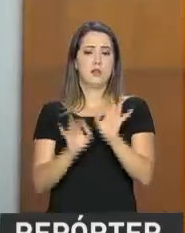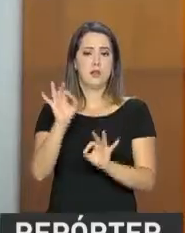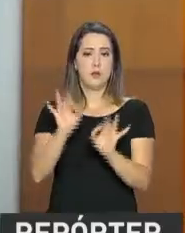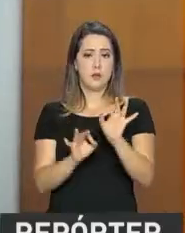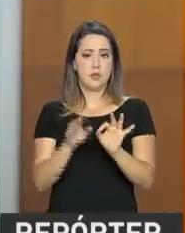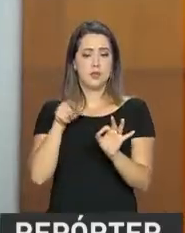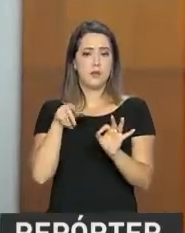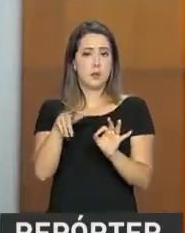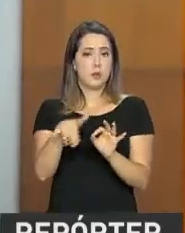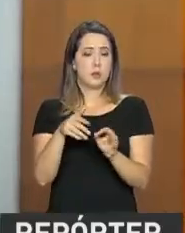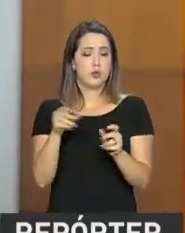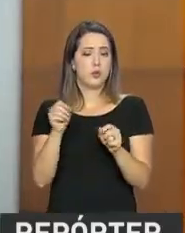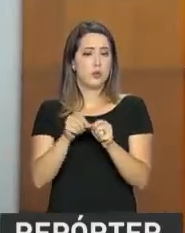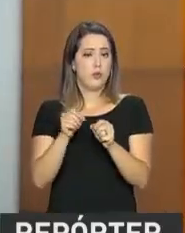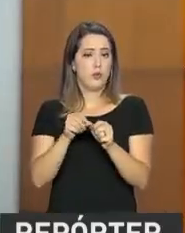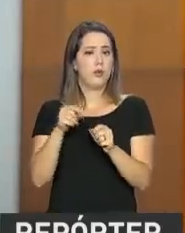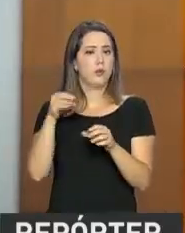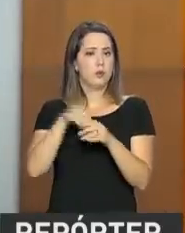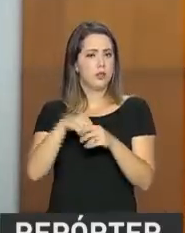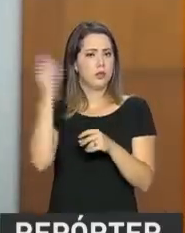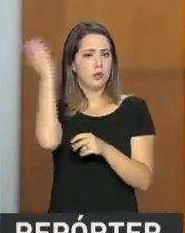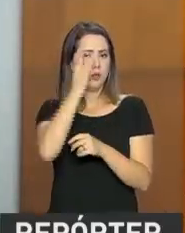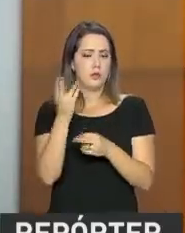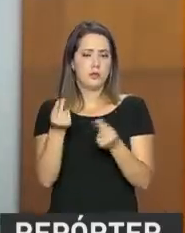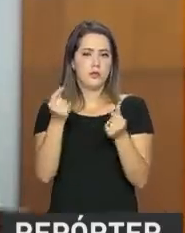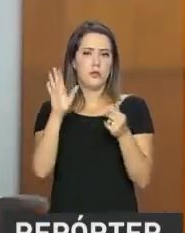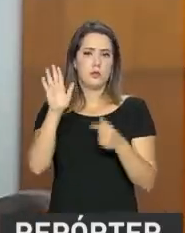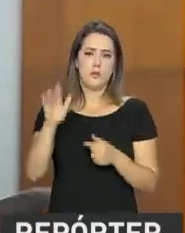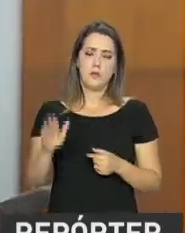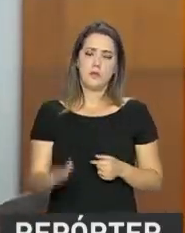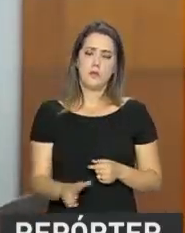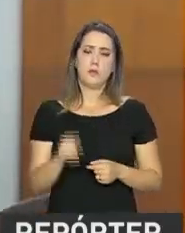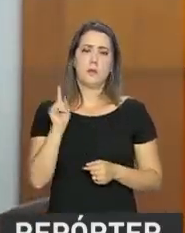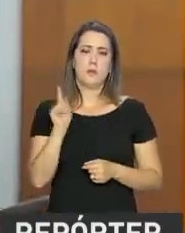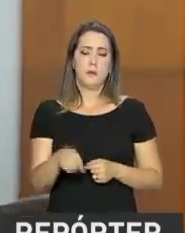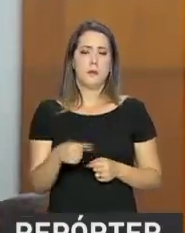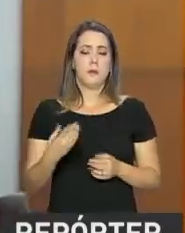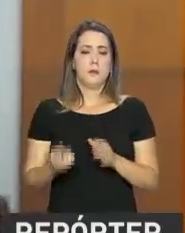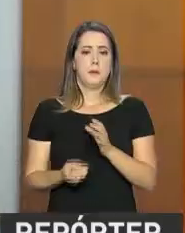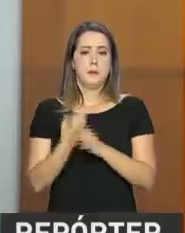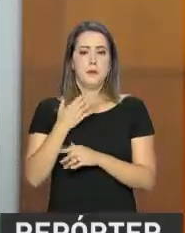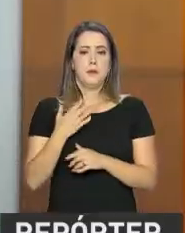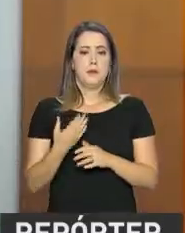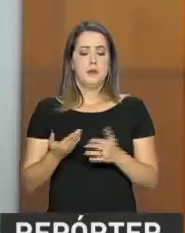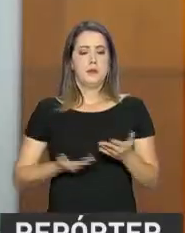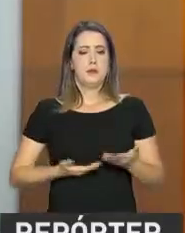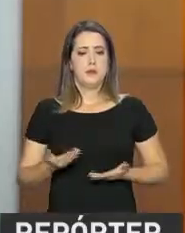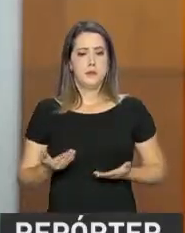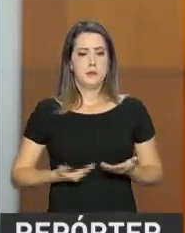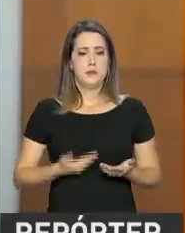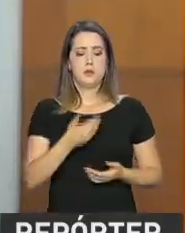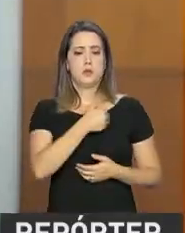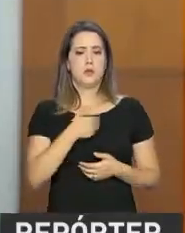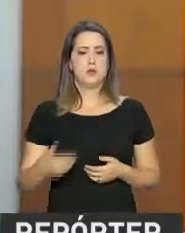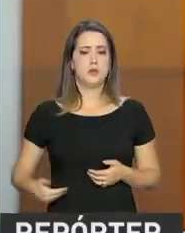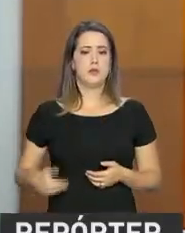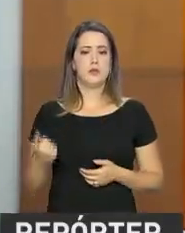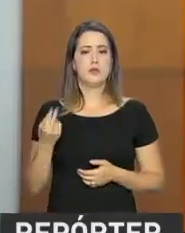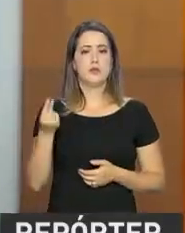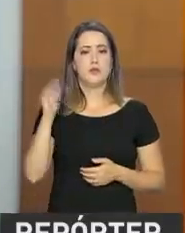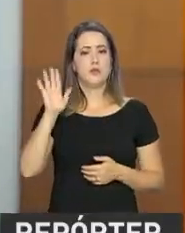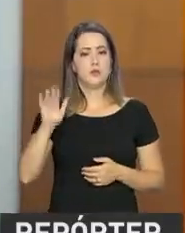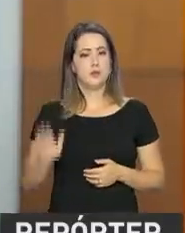projetada no brasil ela se de um custo mais adequado e que gere serviços públicos é mais